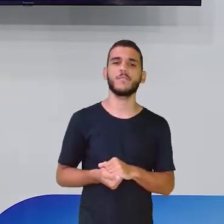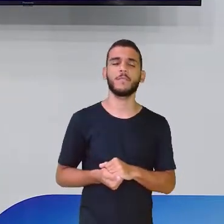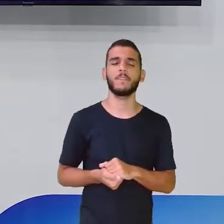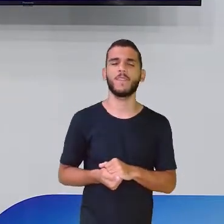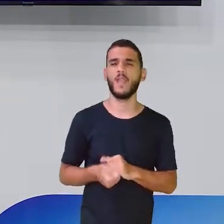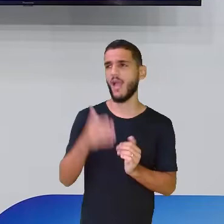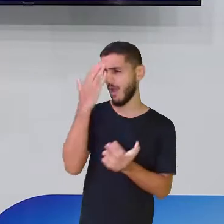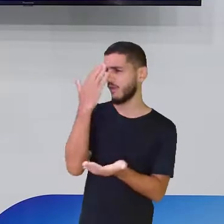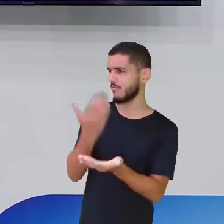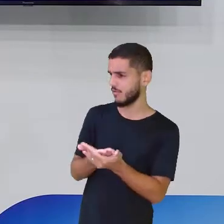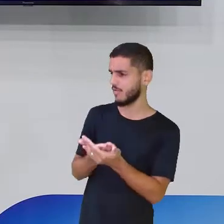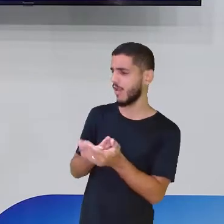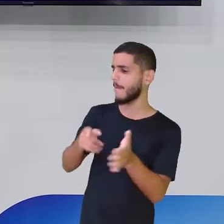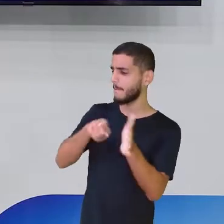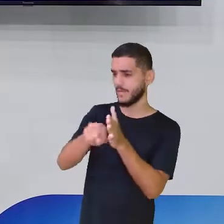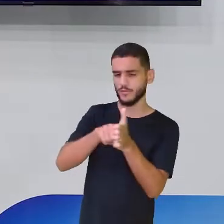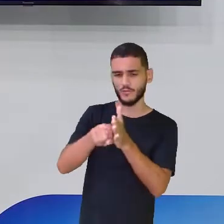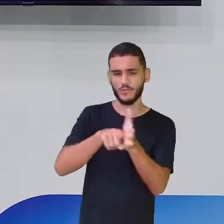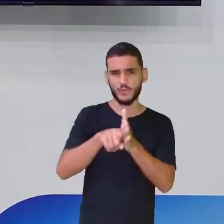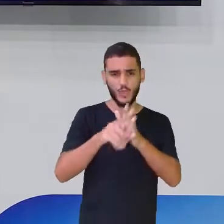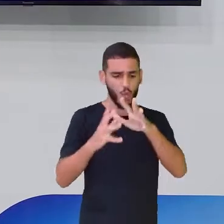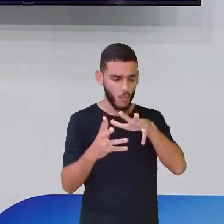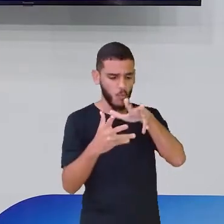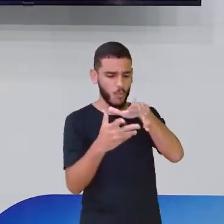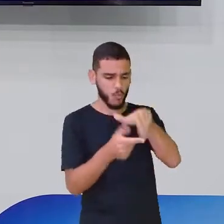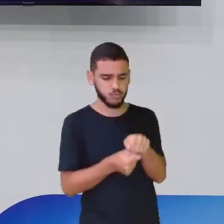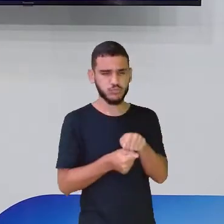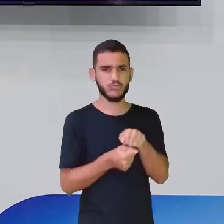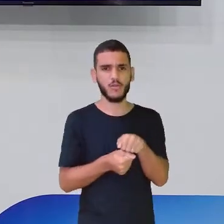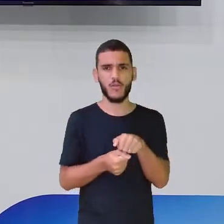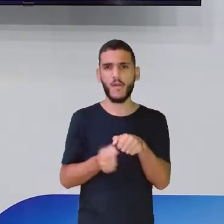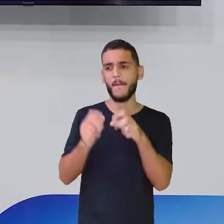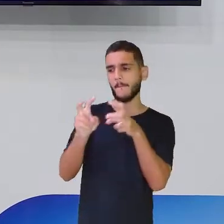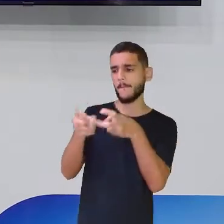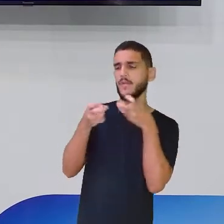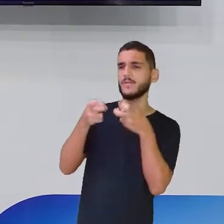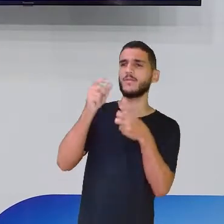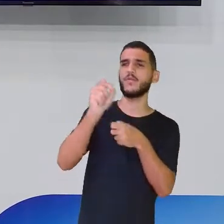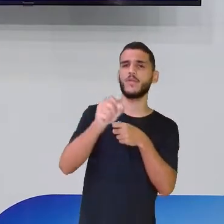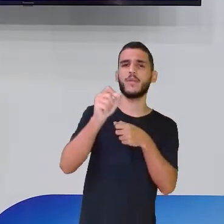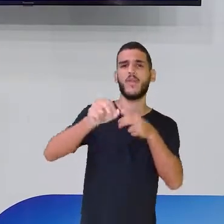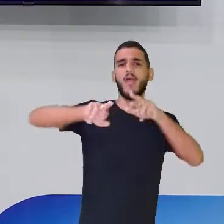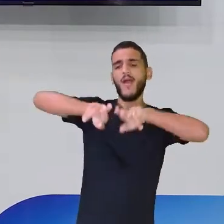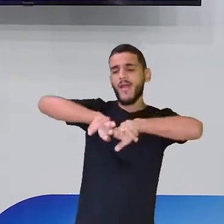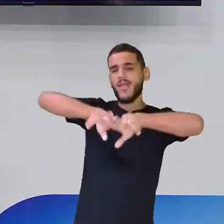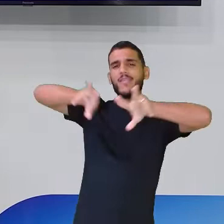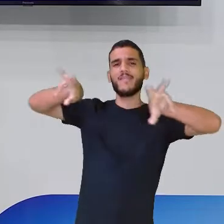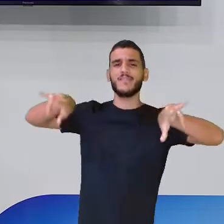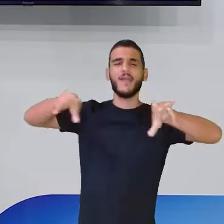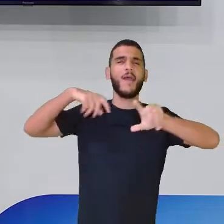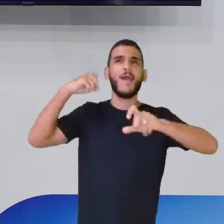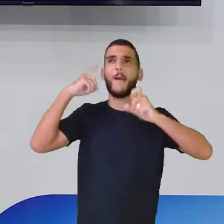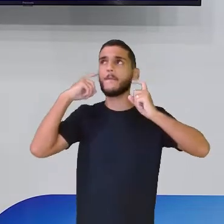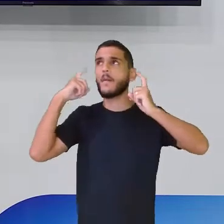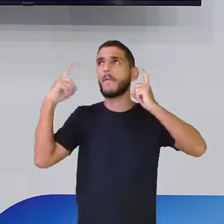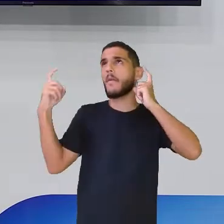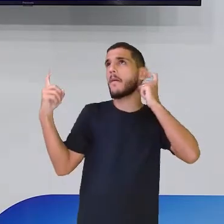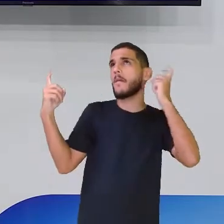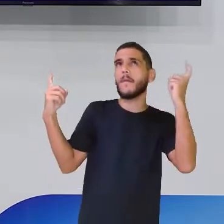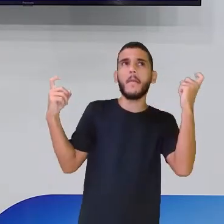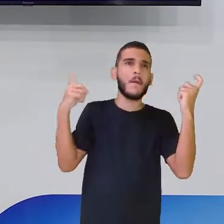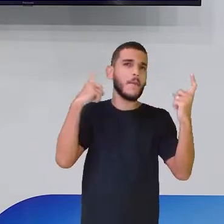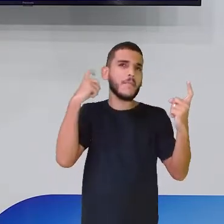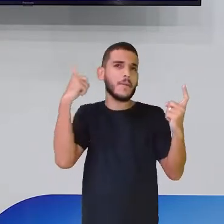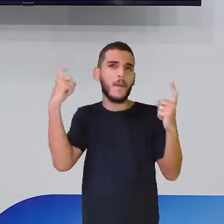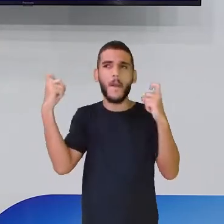fazendo pesquisa no mundo todo para perceber a diversidade sonora dos